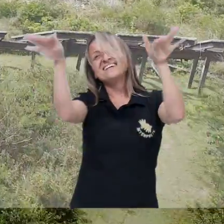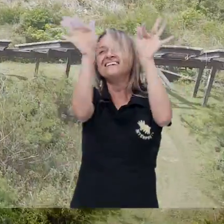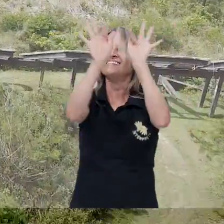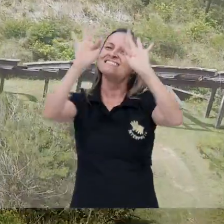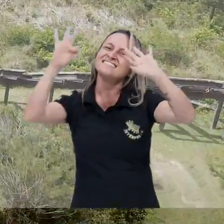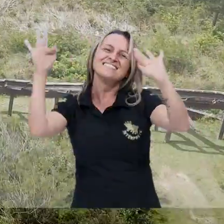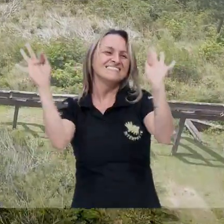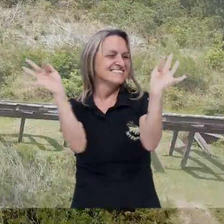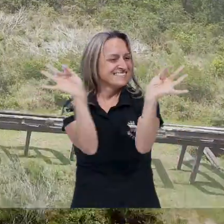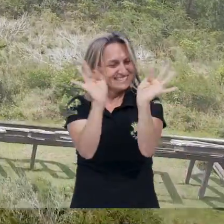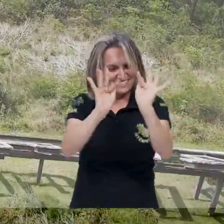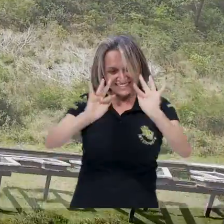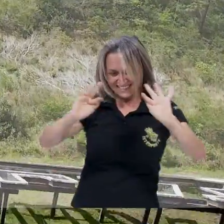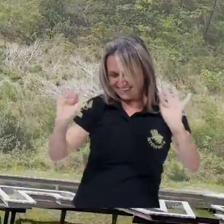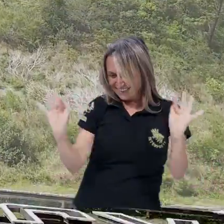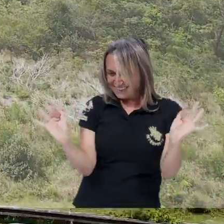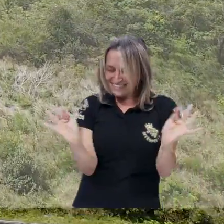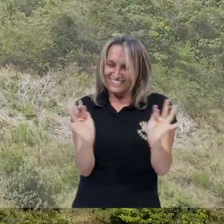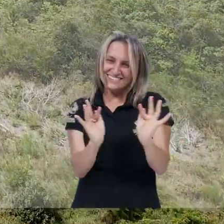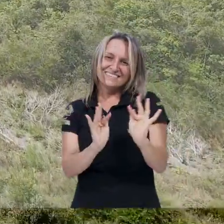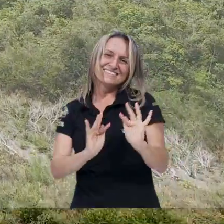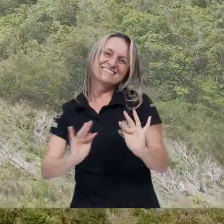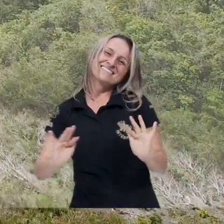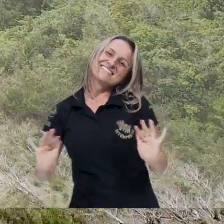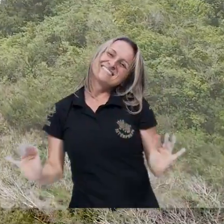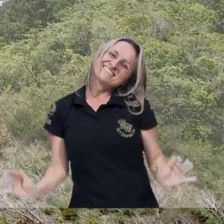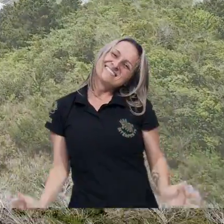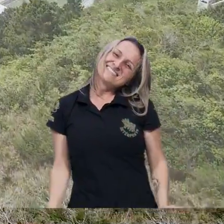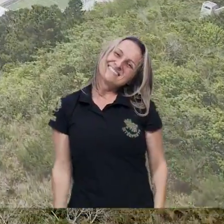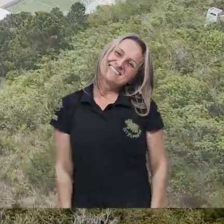mundo A inteira feliz O lugar que a gente vive